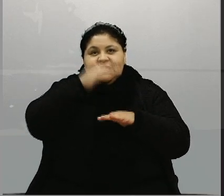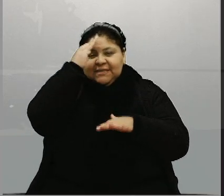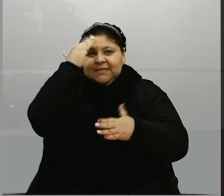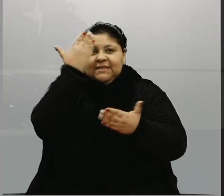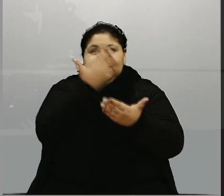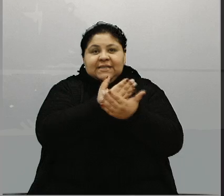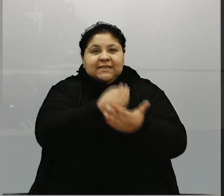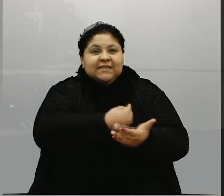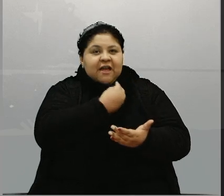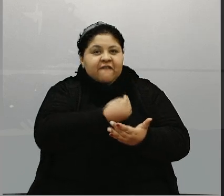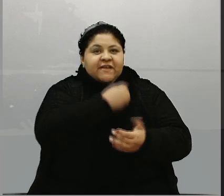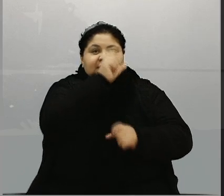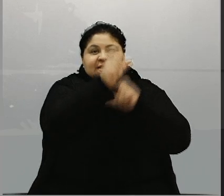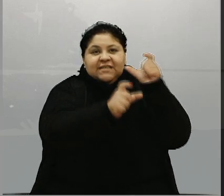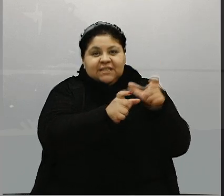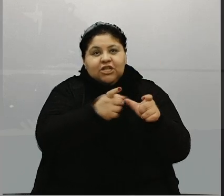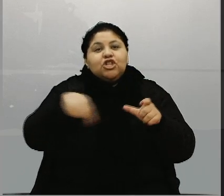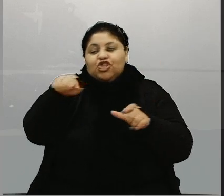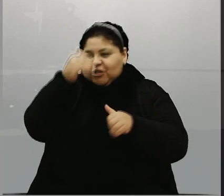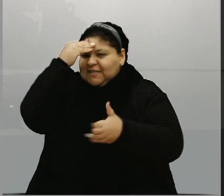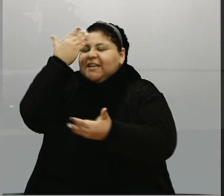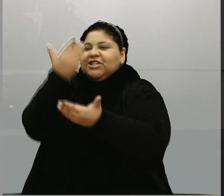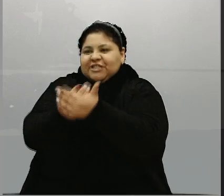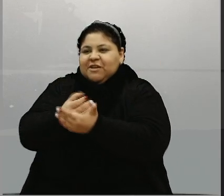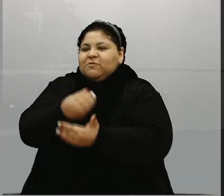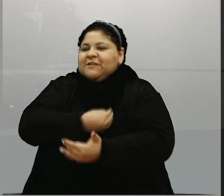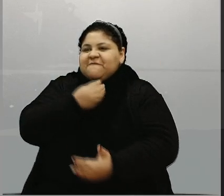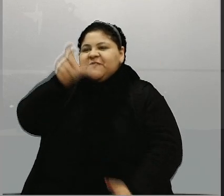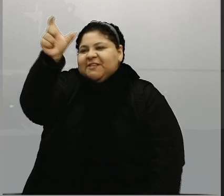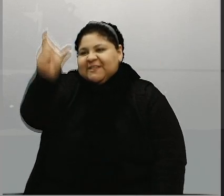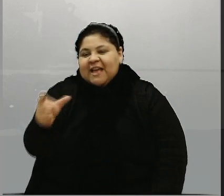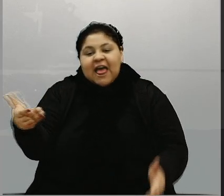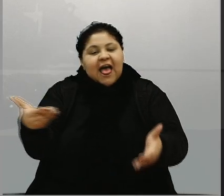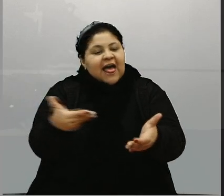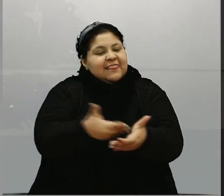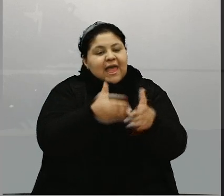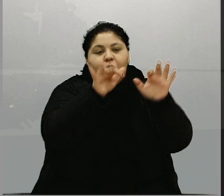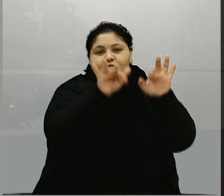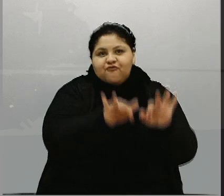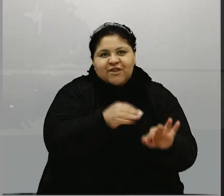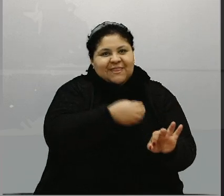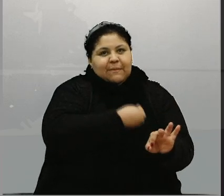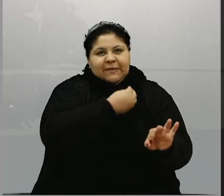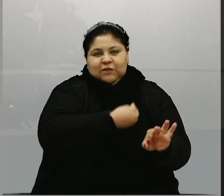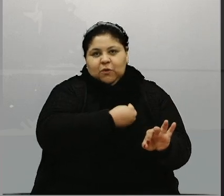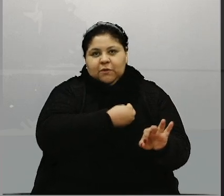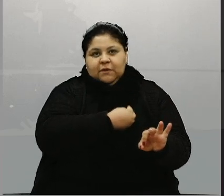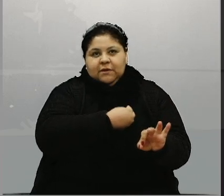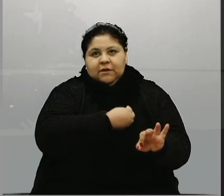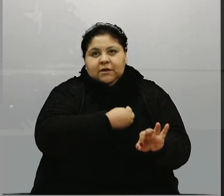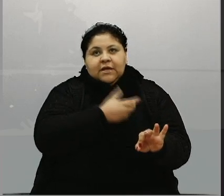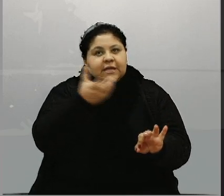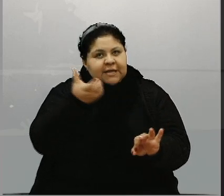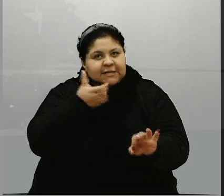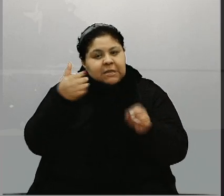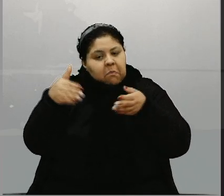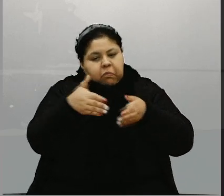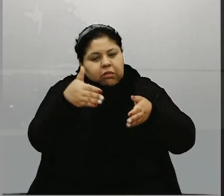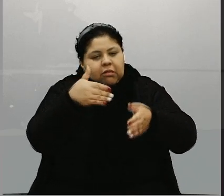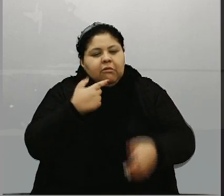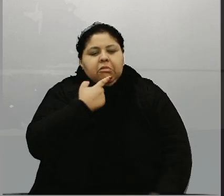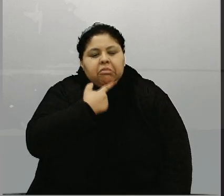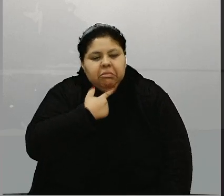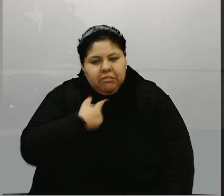vida daquela pessoa, nós cremos. Até a última instância, nós cremos na vida daquela pessoa. Enquanto ela quiser caminhar e desejar sair